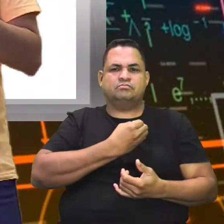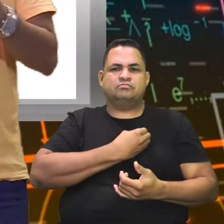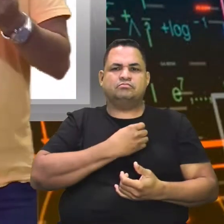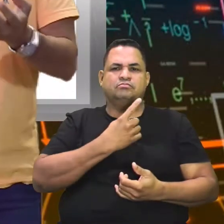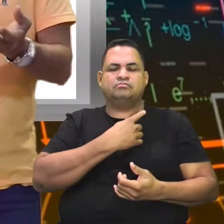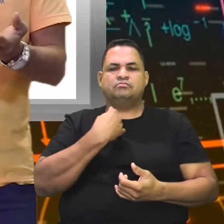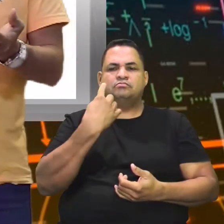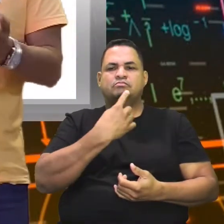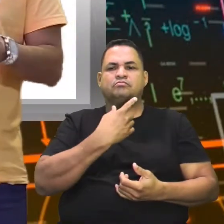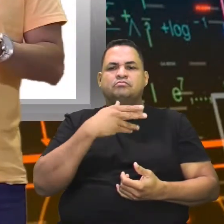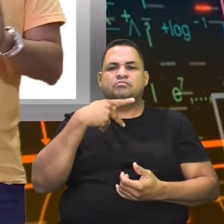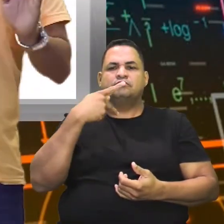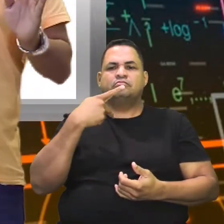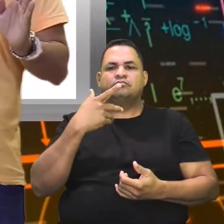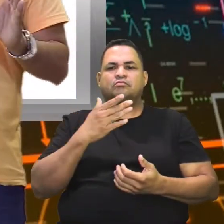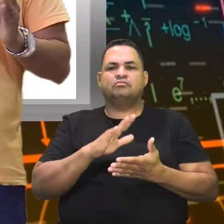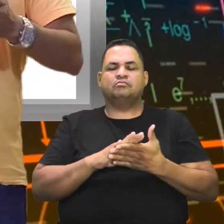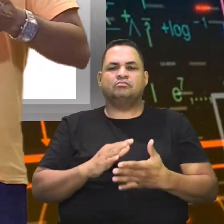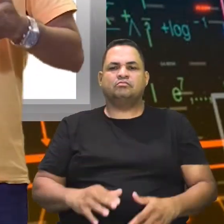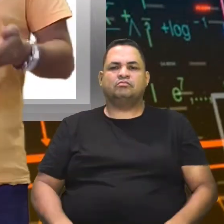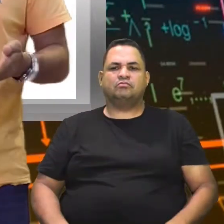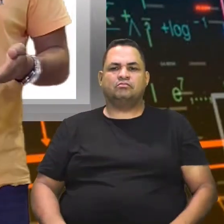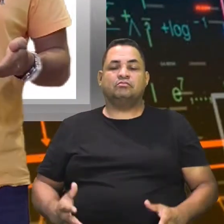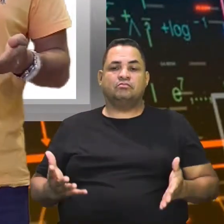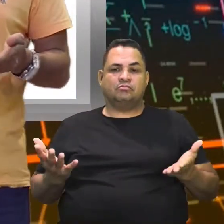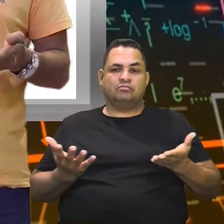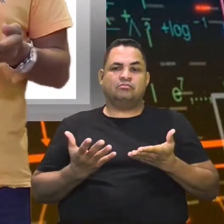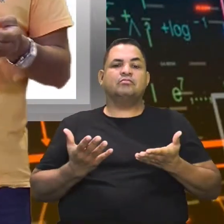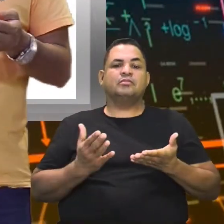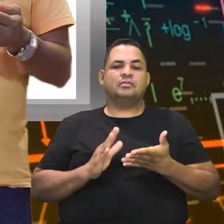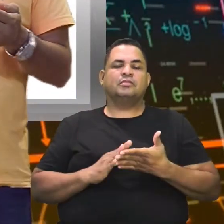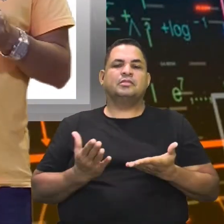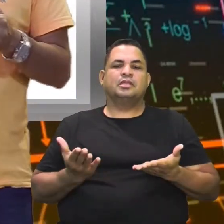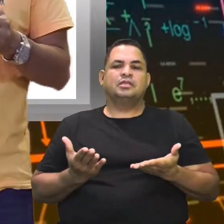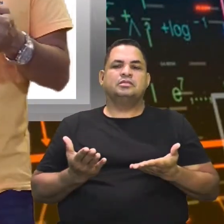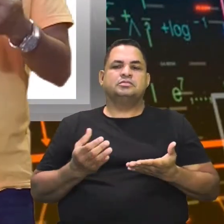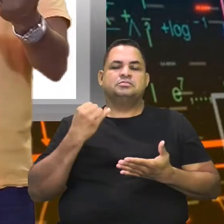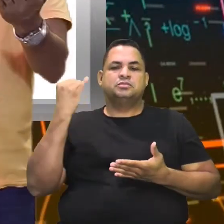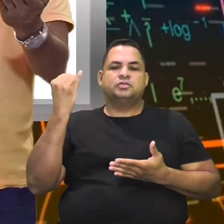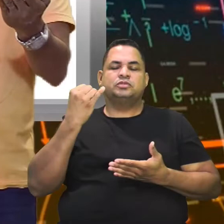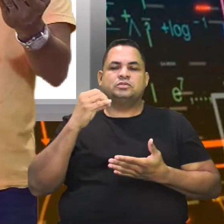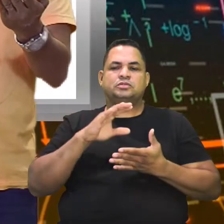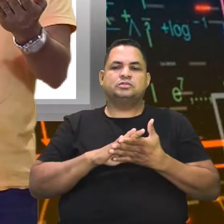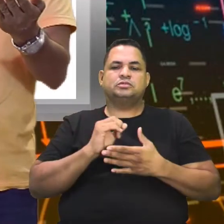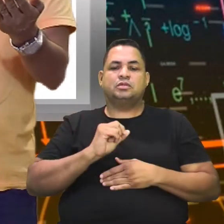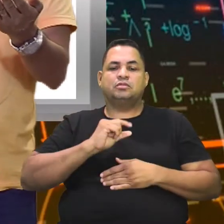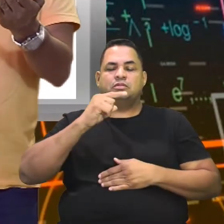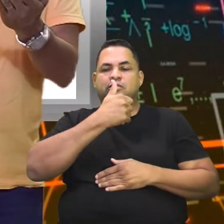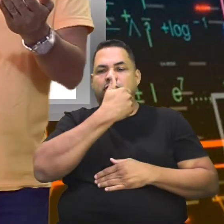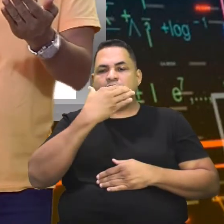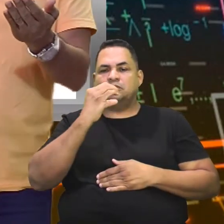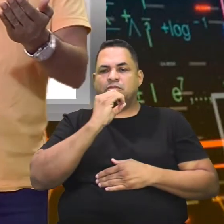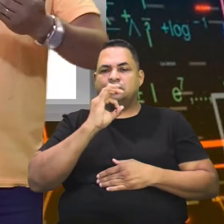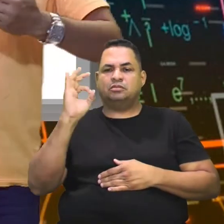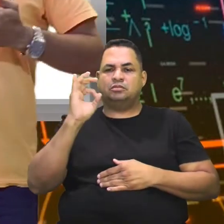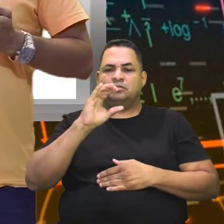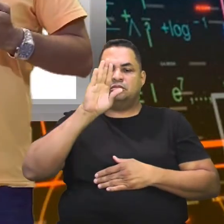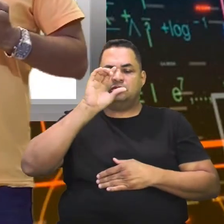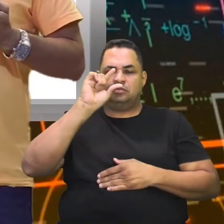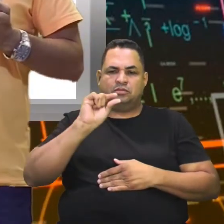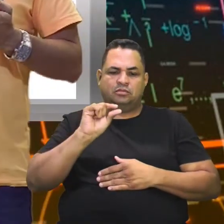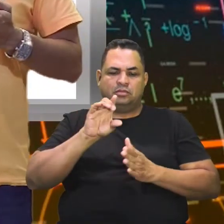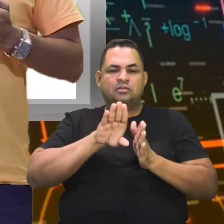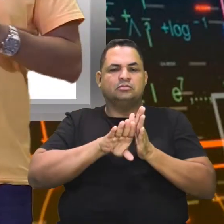Nós não falamos no brincando com os números porque não ia fazer sentido. Agora faz sentido. Quando eu aumento 10% e